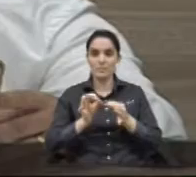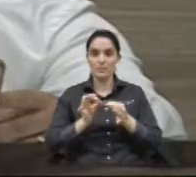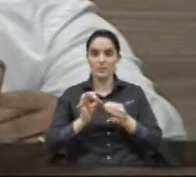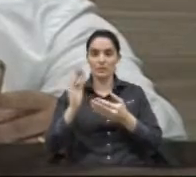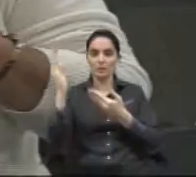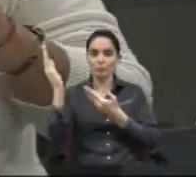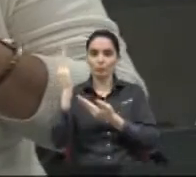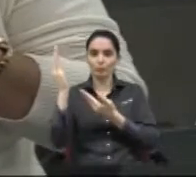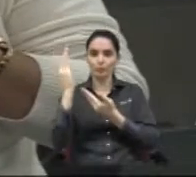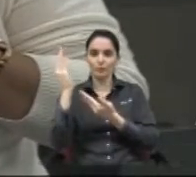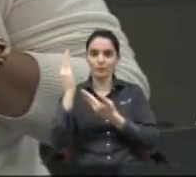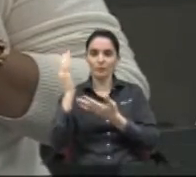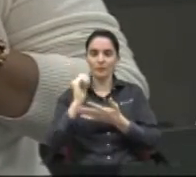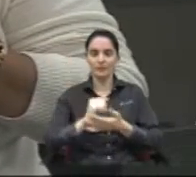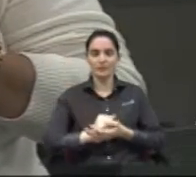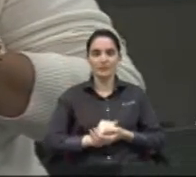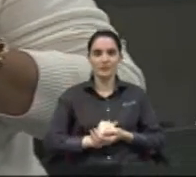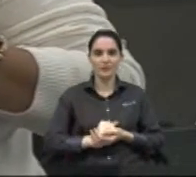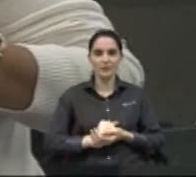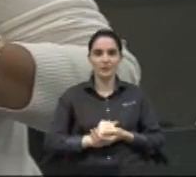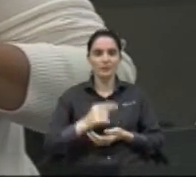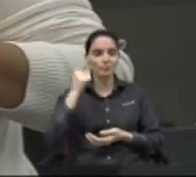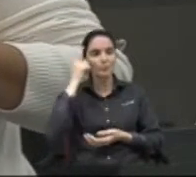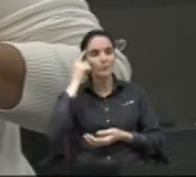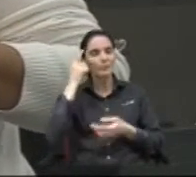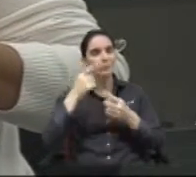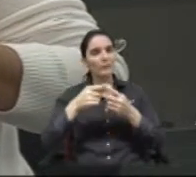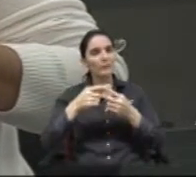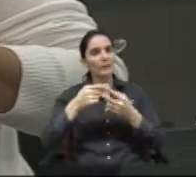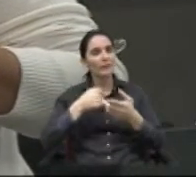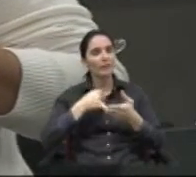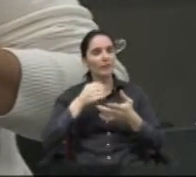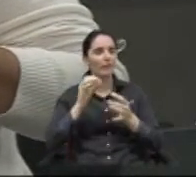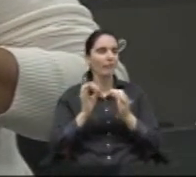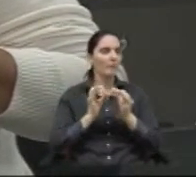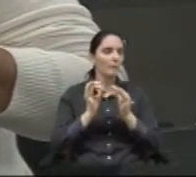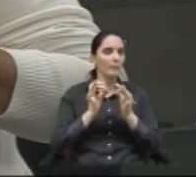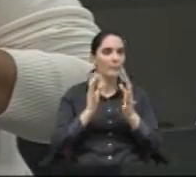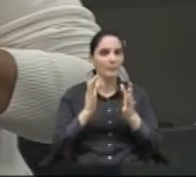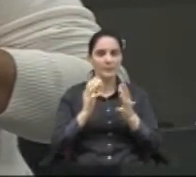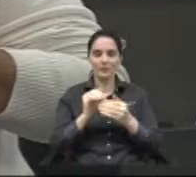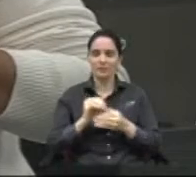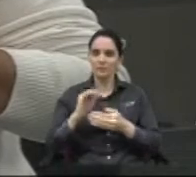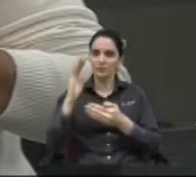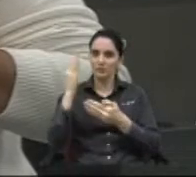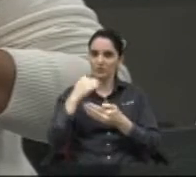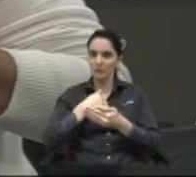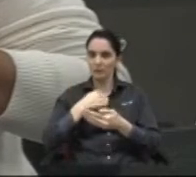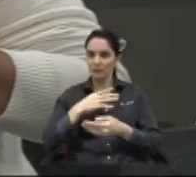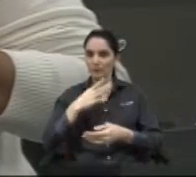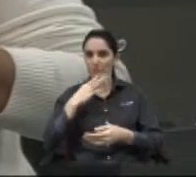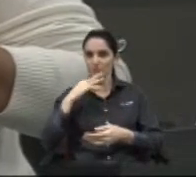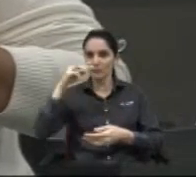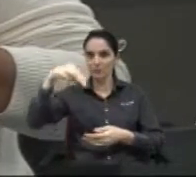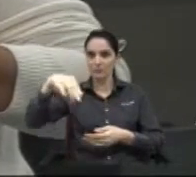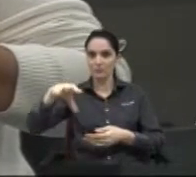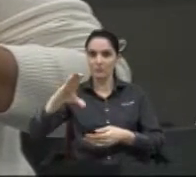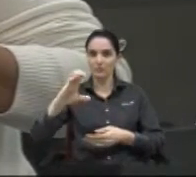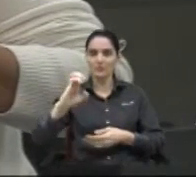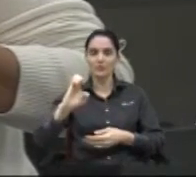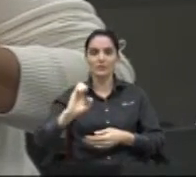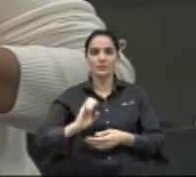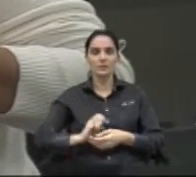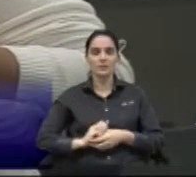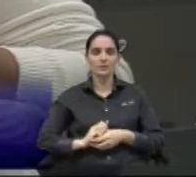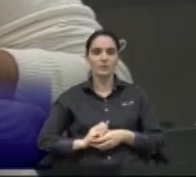que a gente, nossa, por que eu não fiz, né? Mas parabenizar sim, conheço a Anice desde que eu cheguei aqui na cidade, sempre a Anice